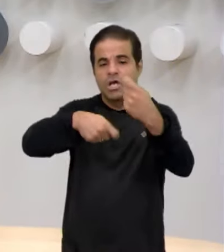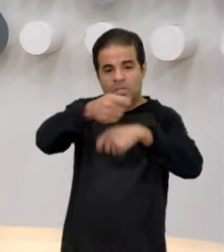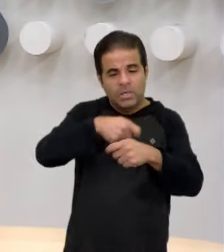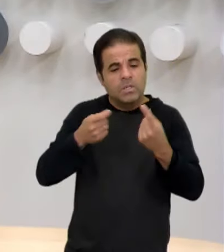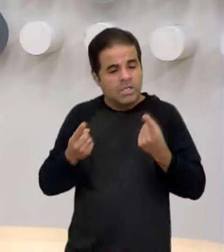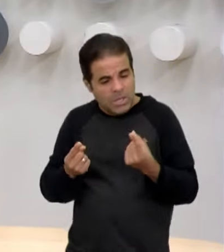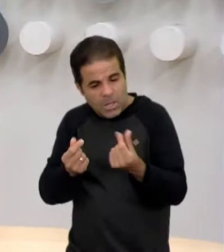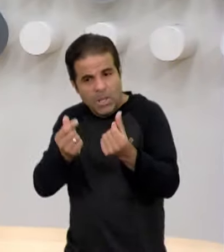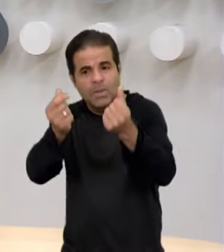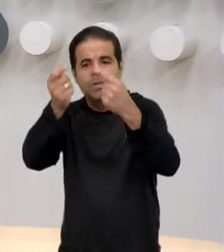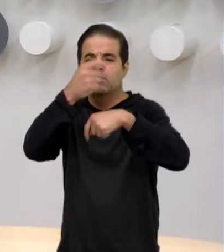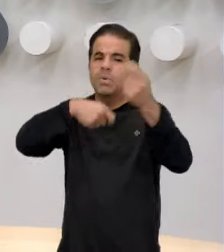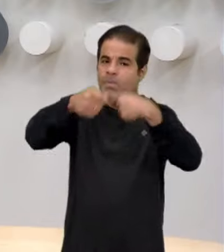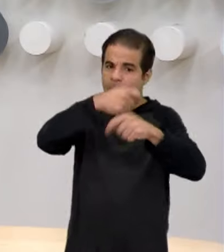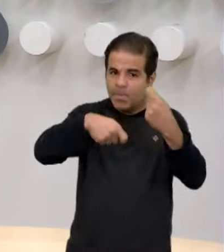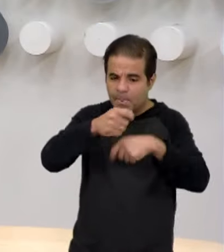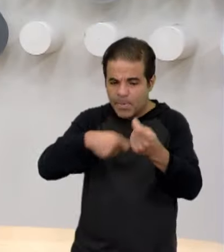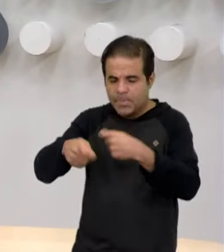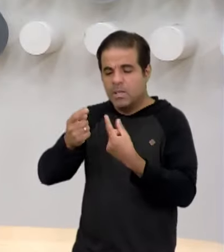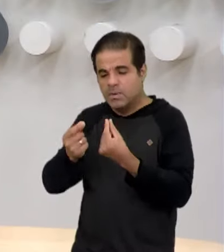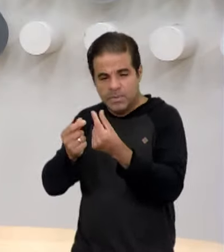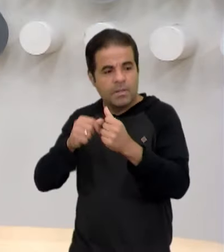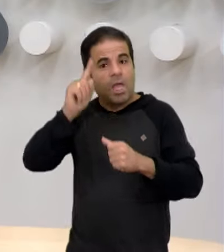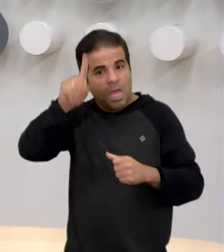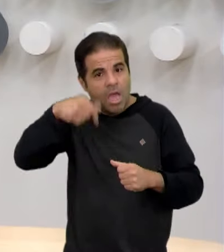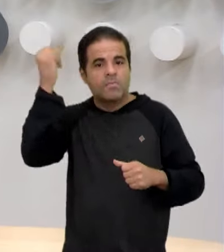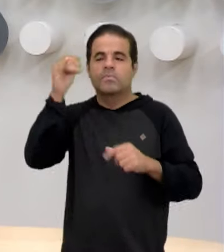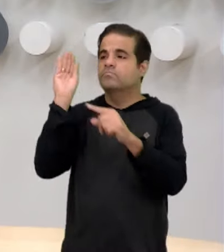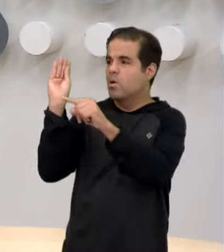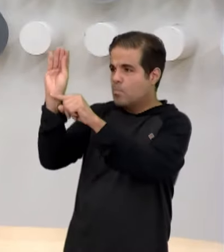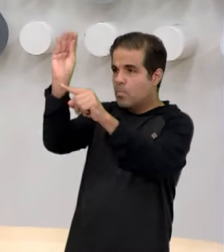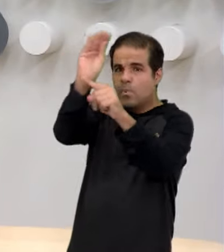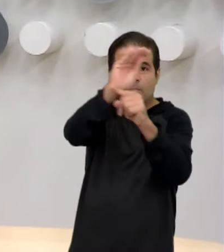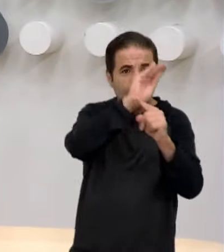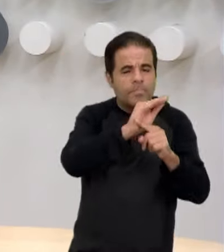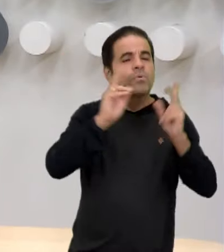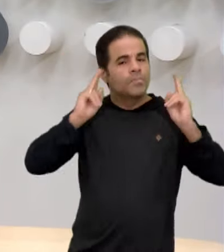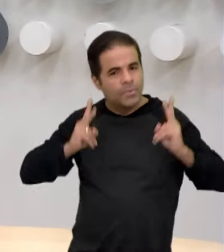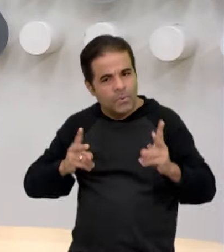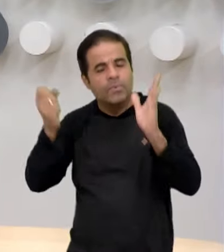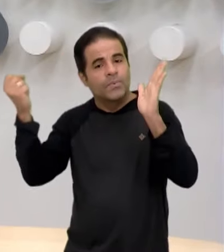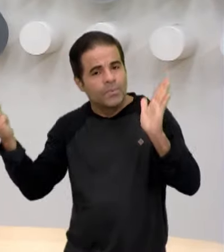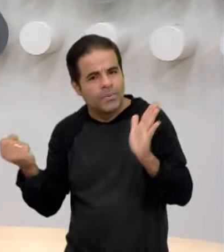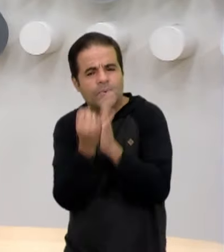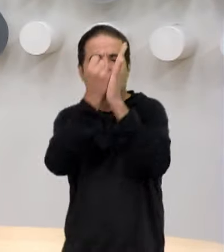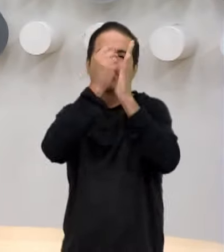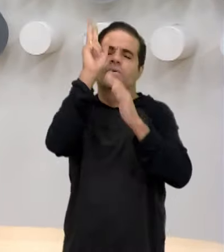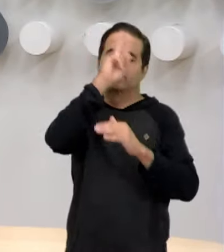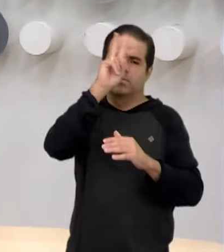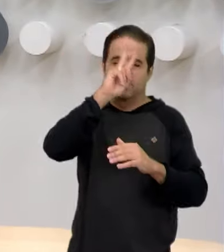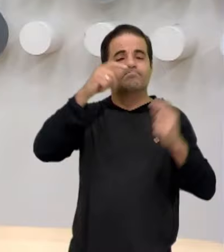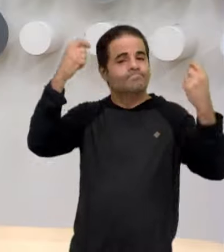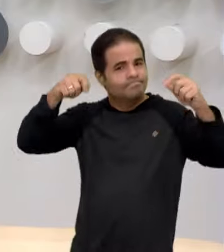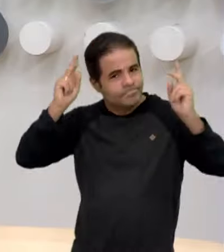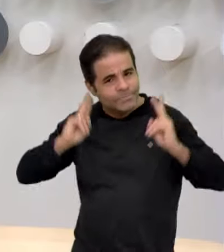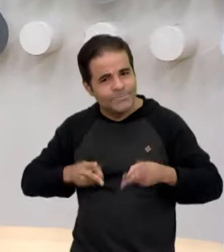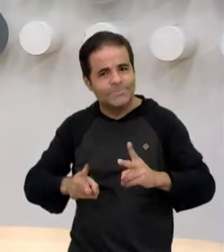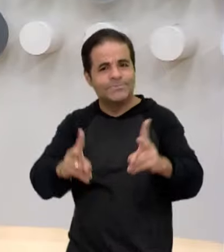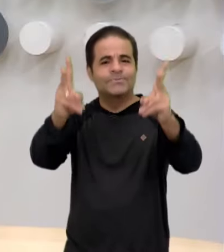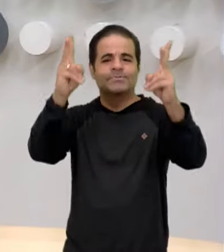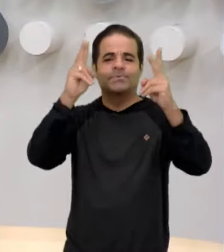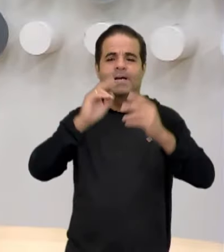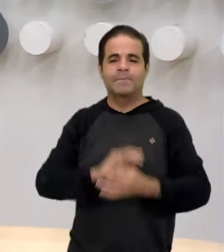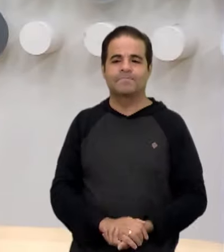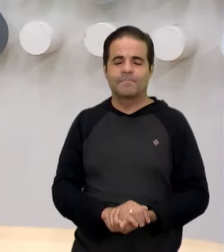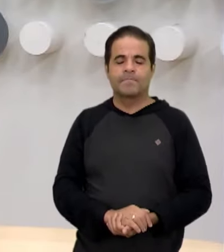traz bastante dinheiro. Por isso que é importante preservar aí os patrimônios históricos. Beleza, gente? Vamos